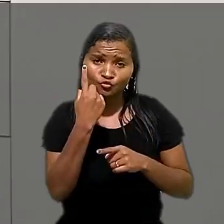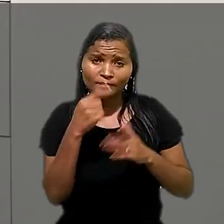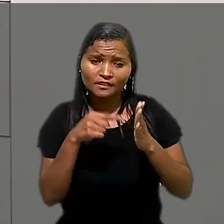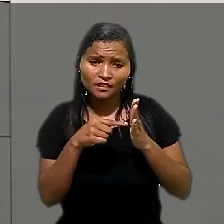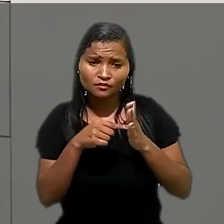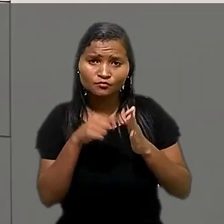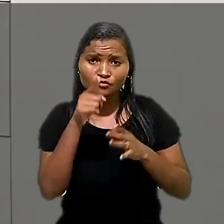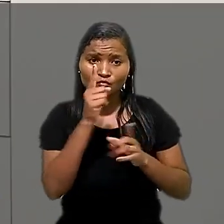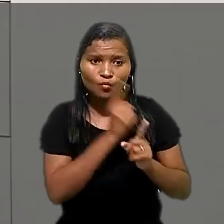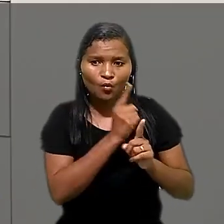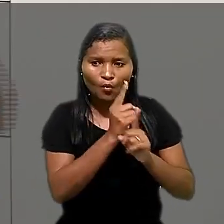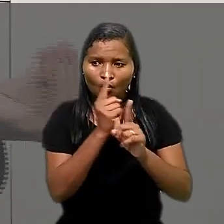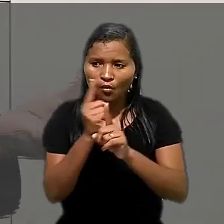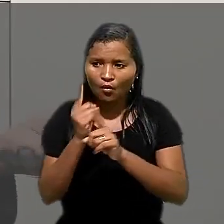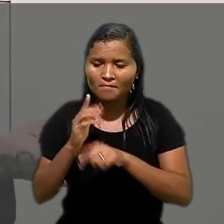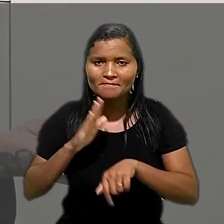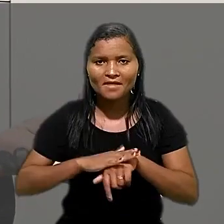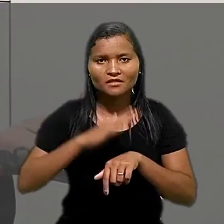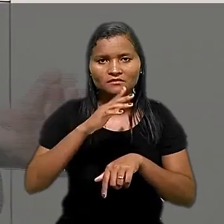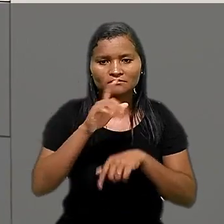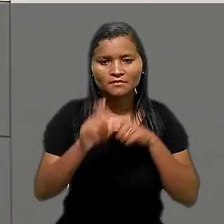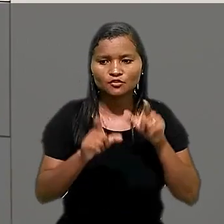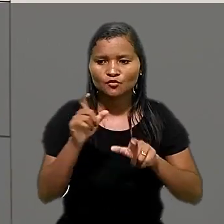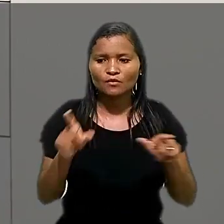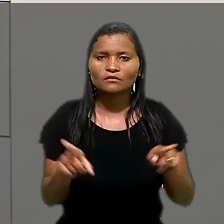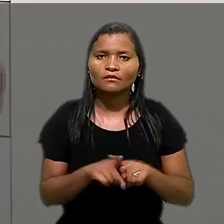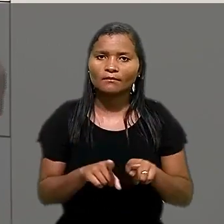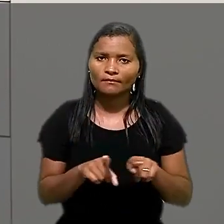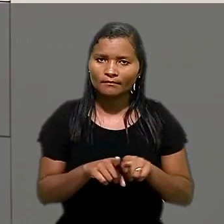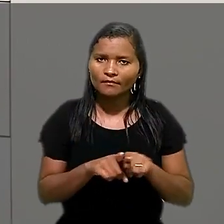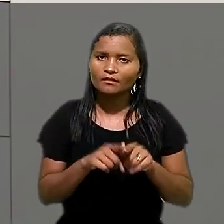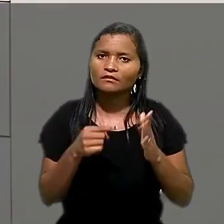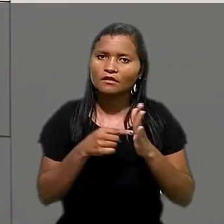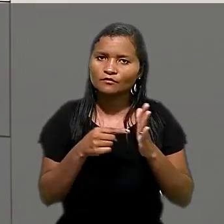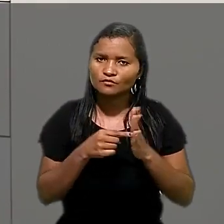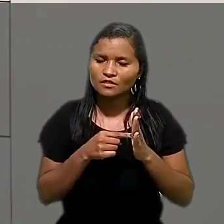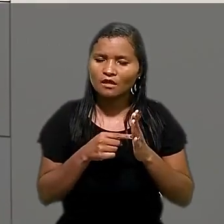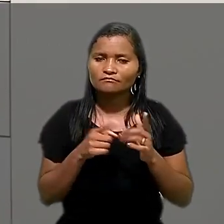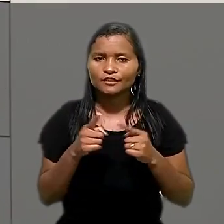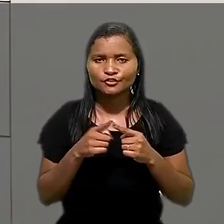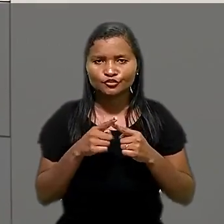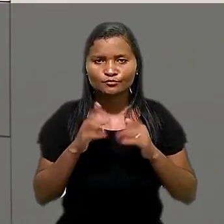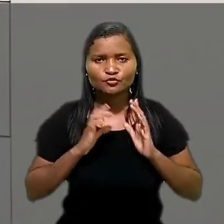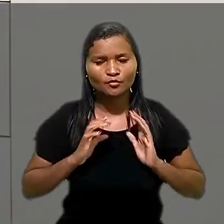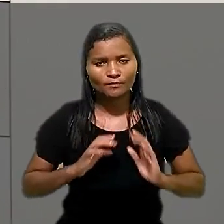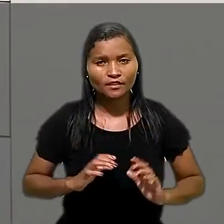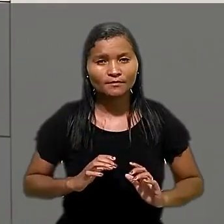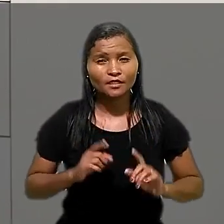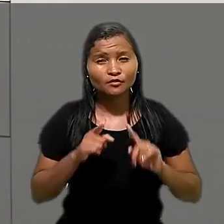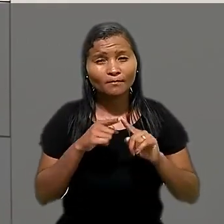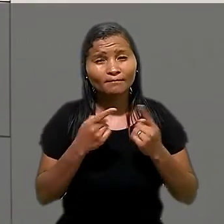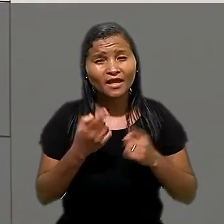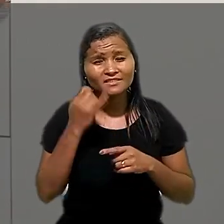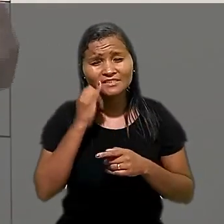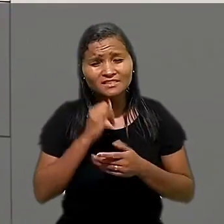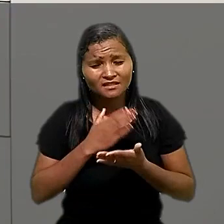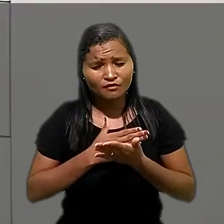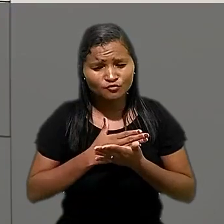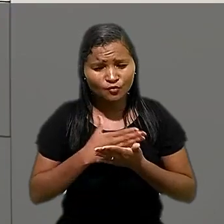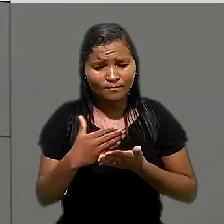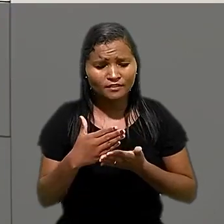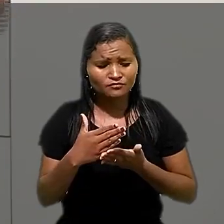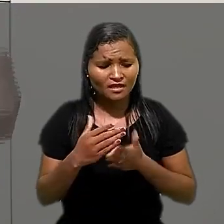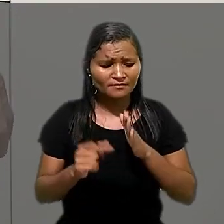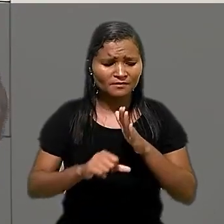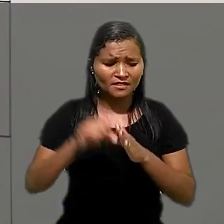denúncia você descobre que tem outras 10 pessoas que entram também para denunciar esse tipo de comportamento mas se desde o começo